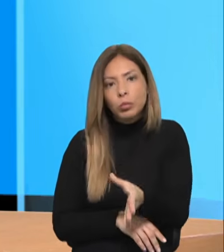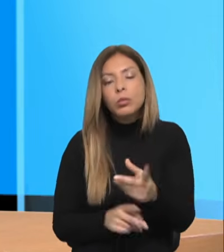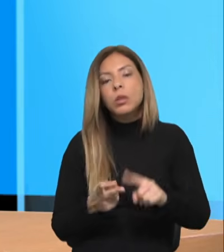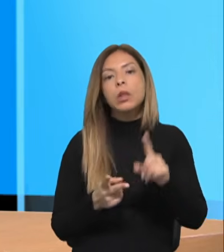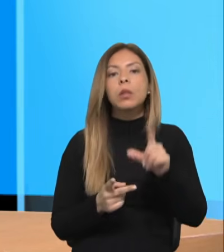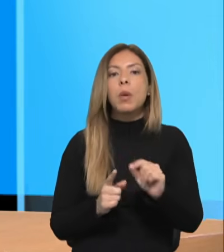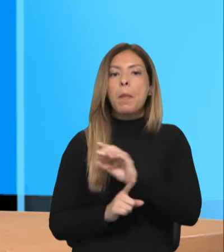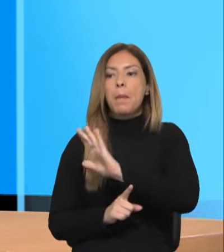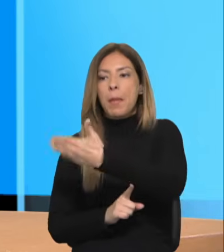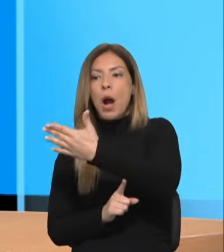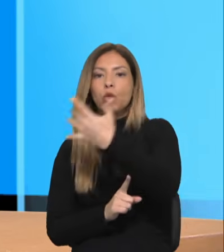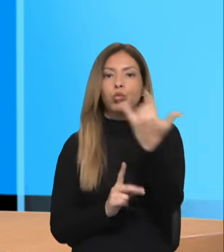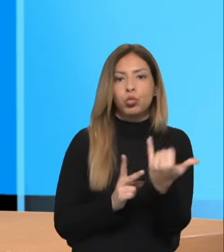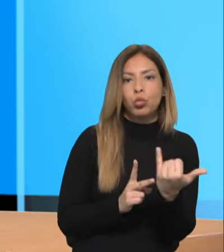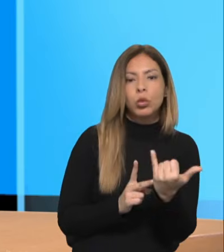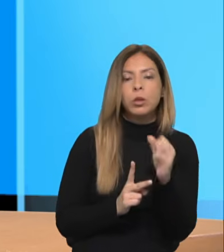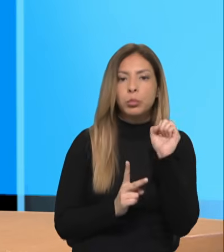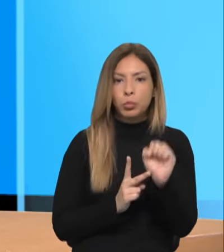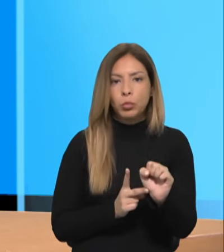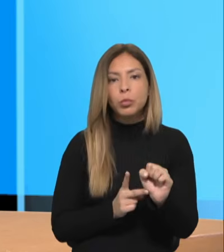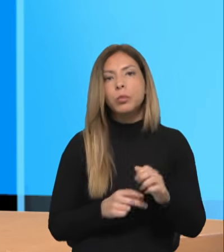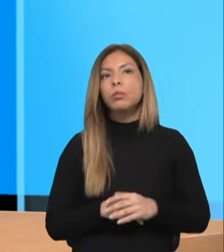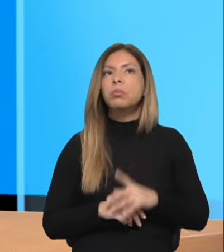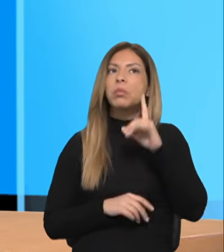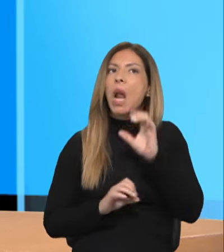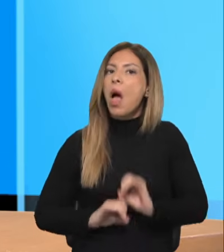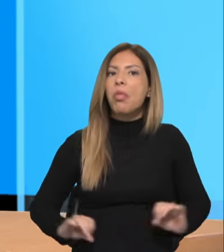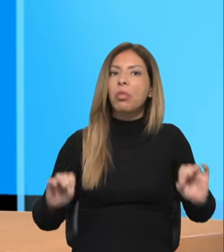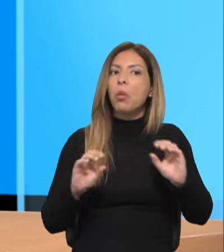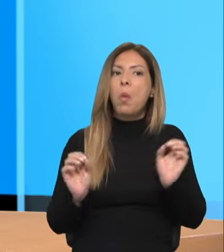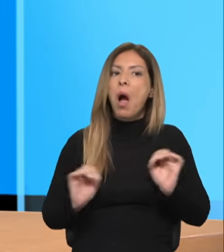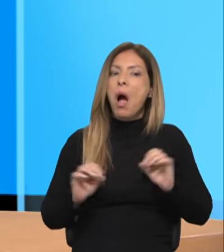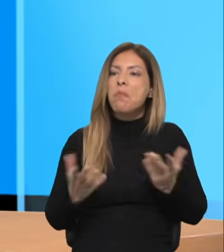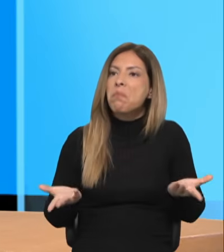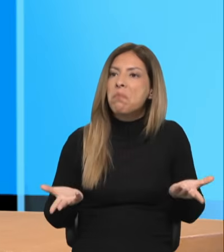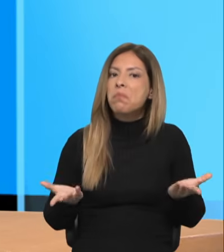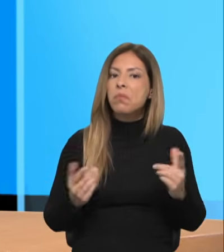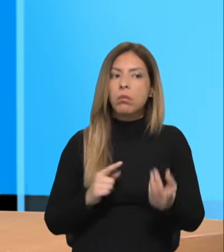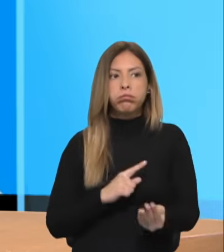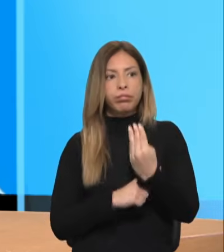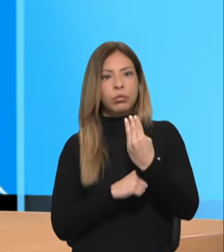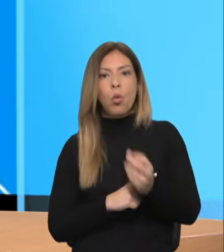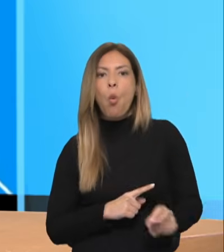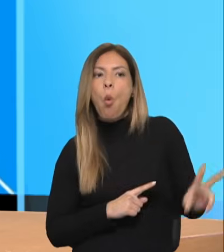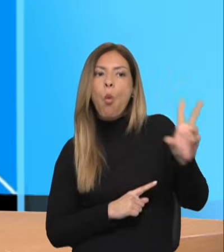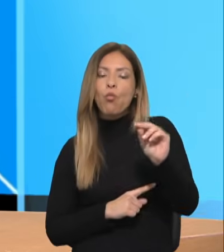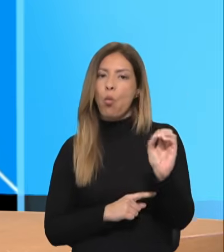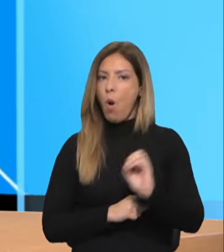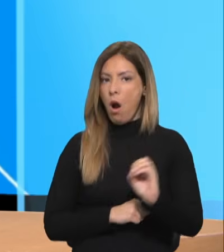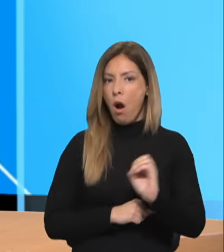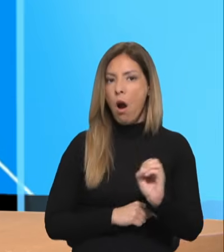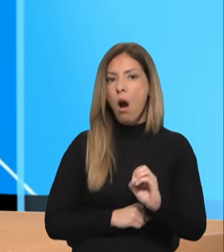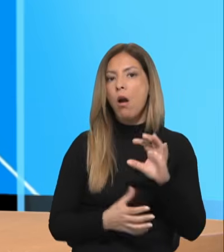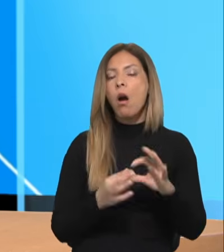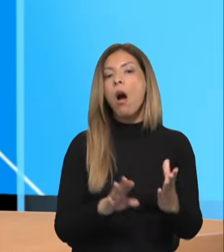volta das presidenciais. Não há nada de extremamente novo naquilo que António José Seguro